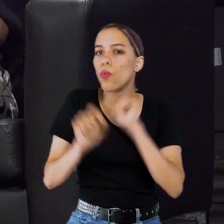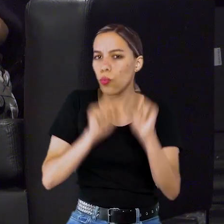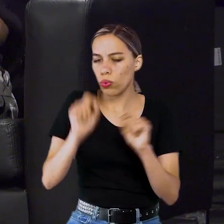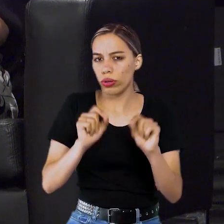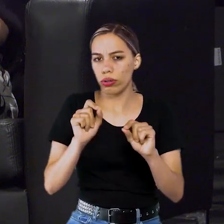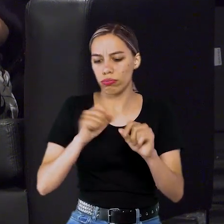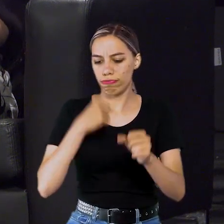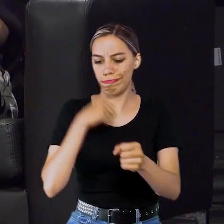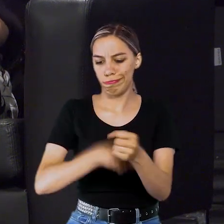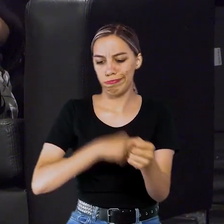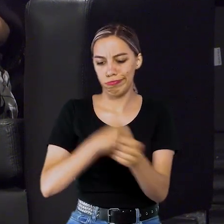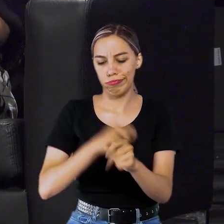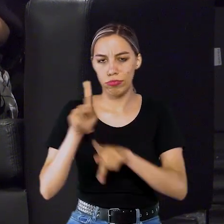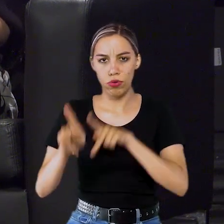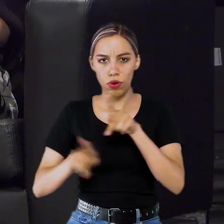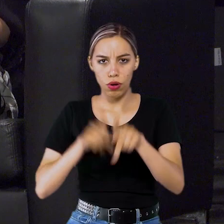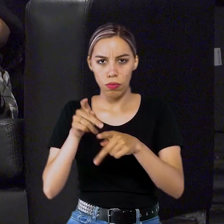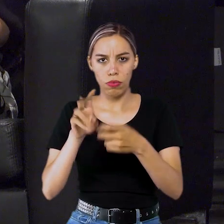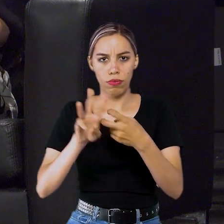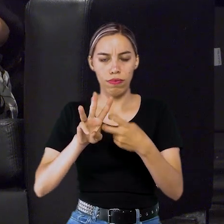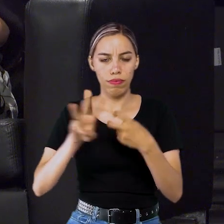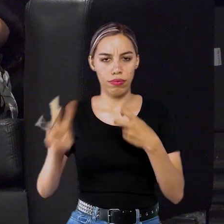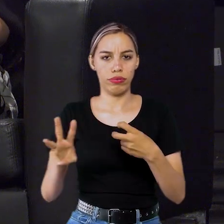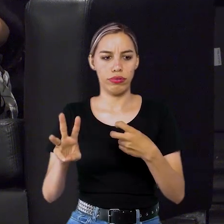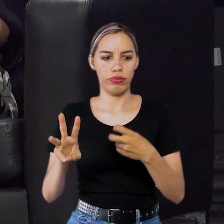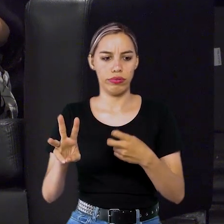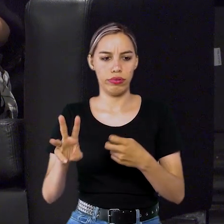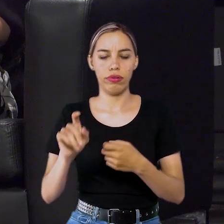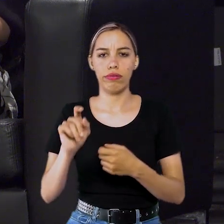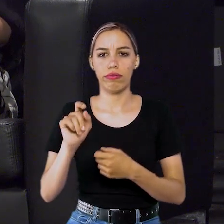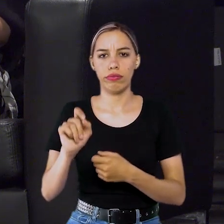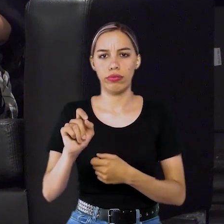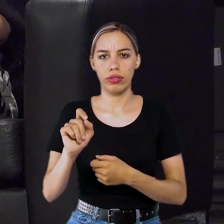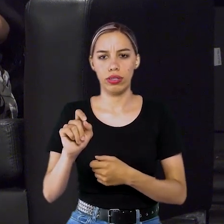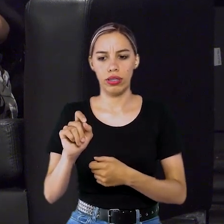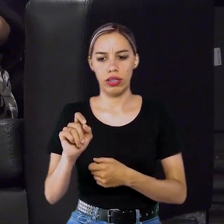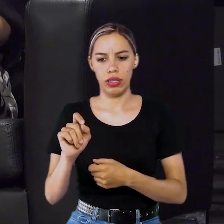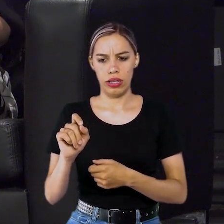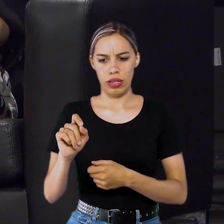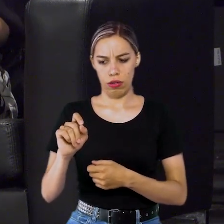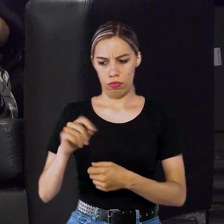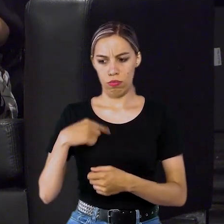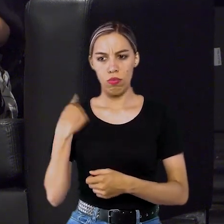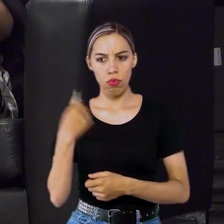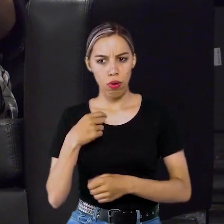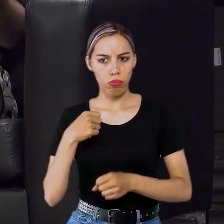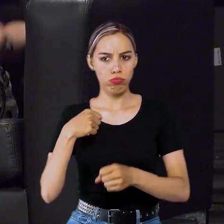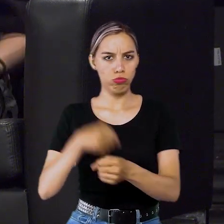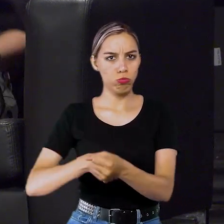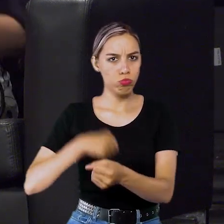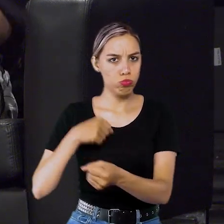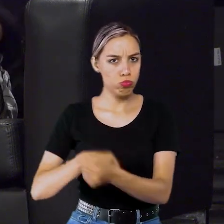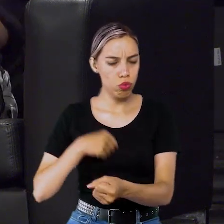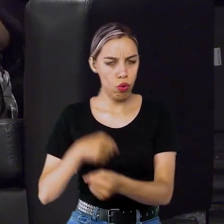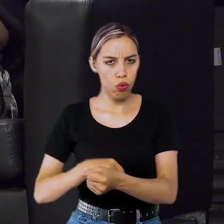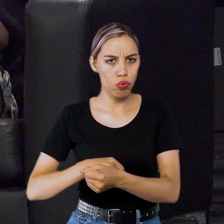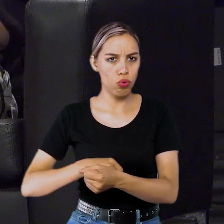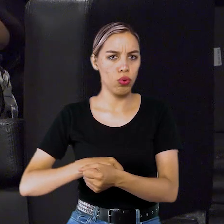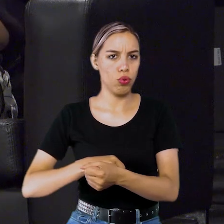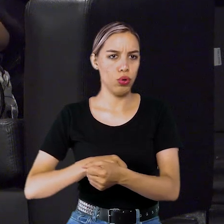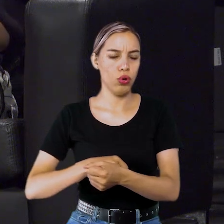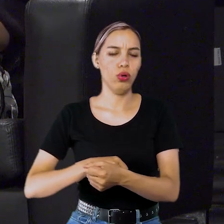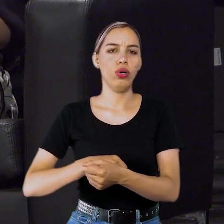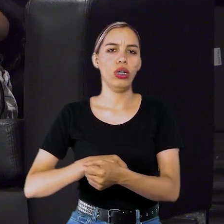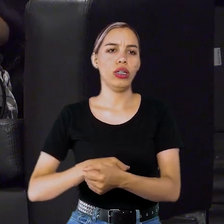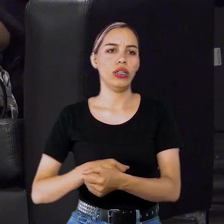que nós, povos indígenas, travamos durante esse último governo e que continuamos